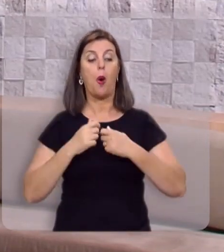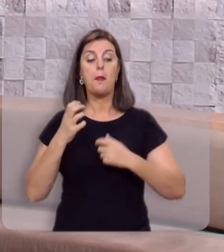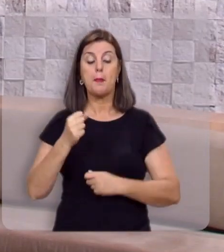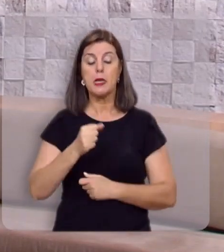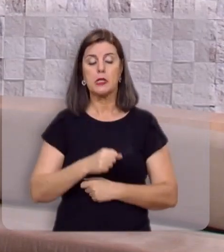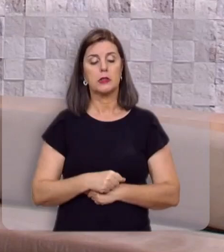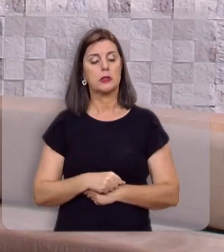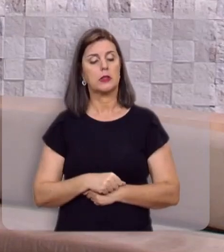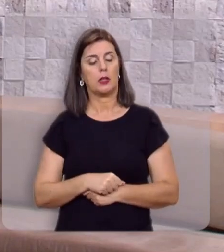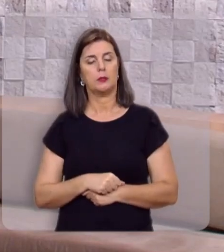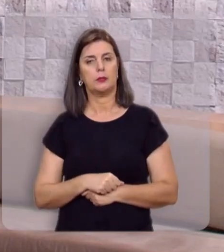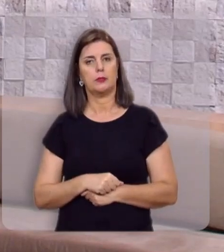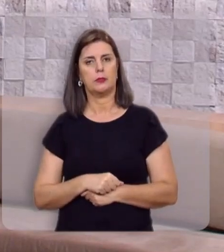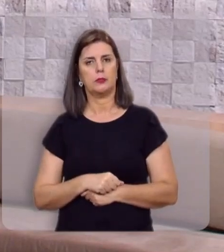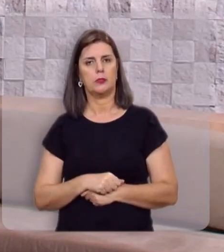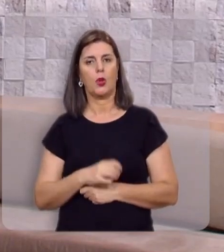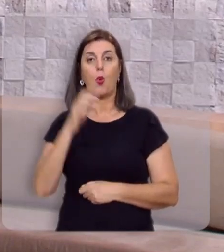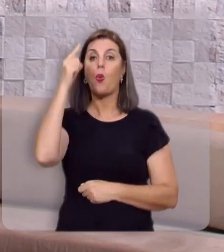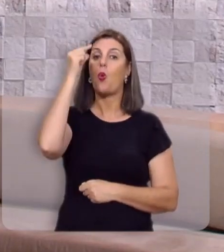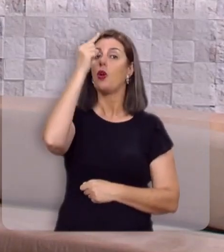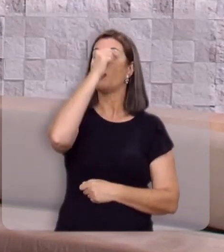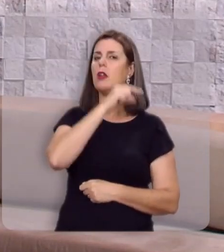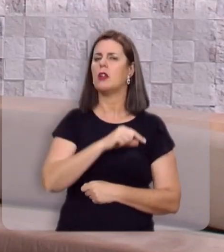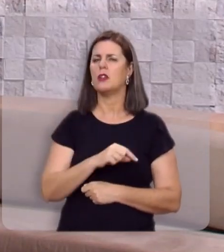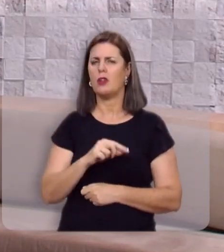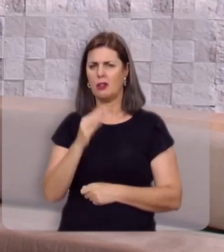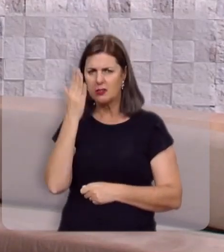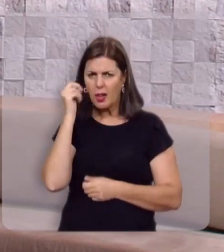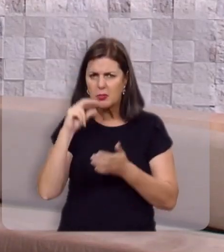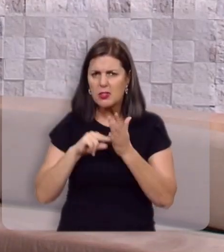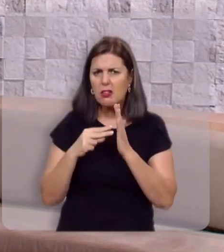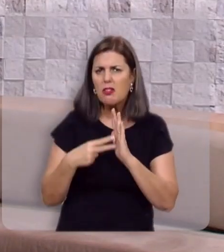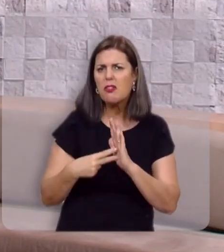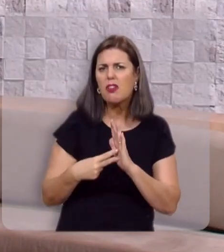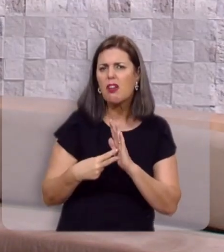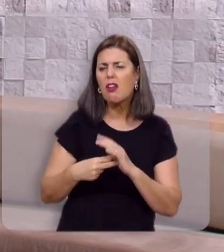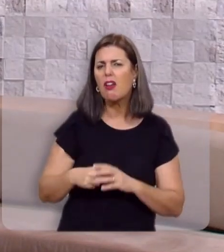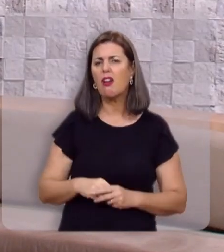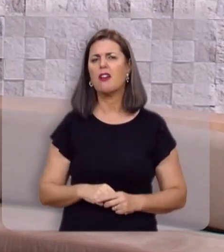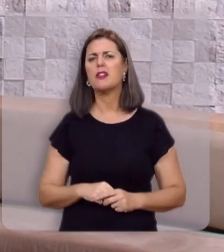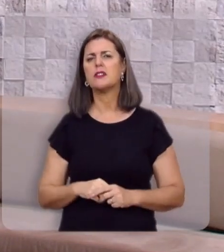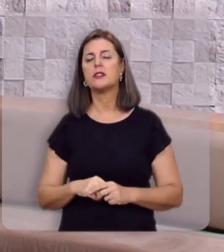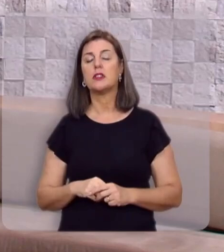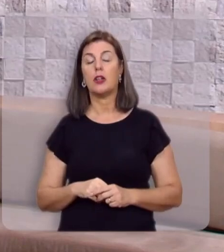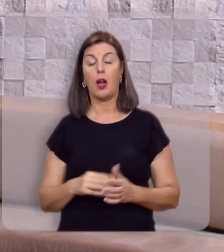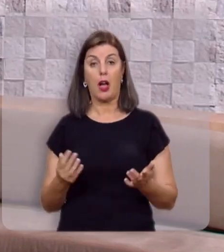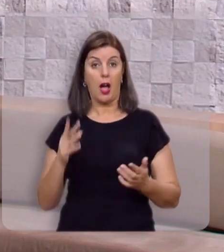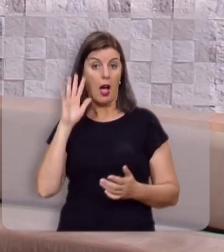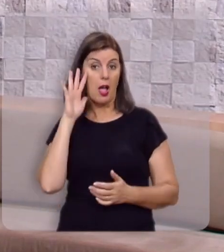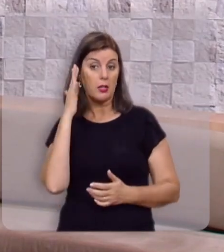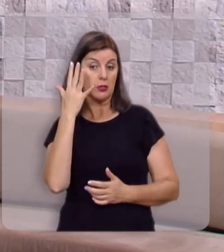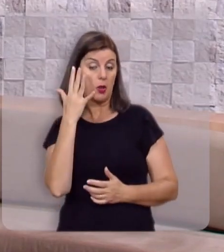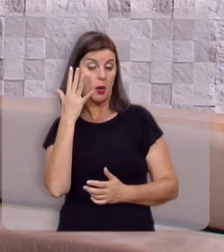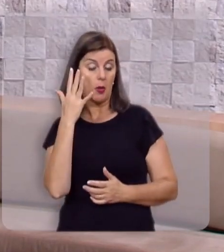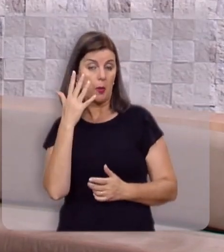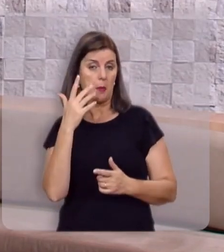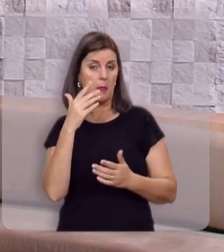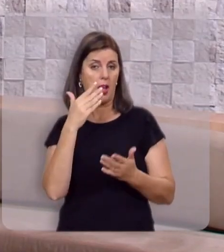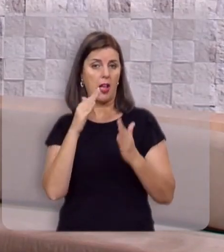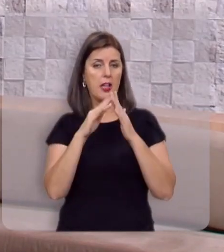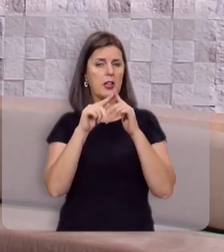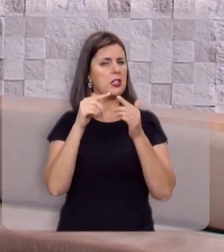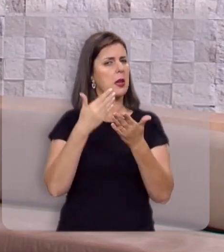roupas brancas e colírio. Sabe o que Jesus está querendo dizer com isso? A solução para uma igreja que